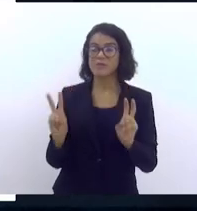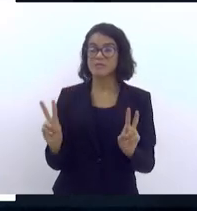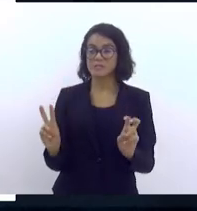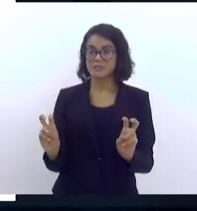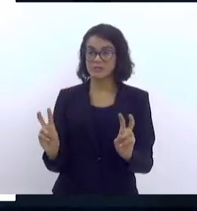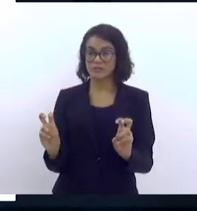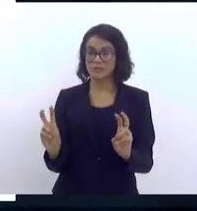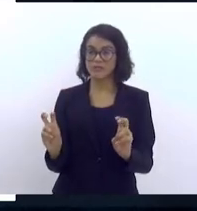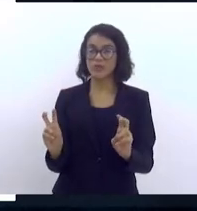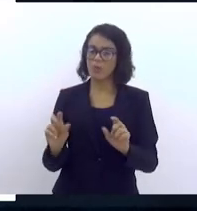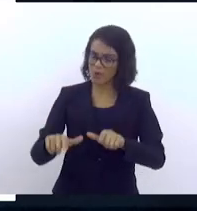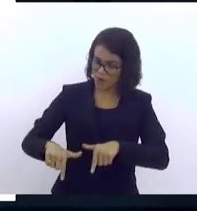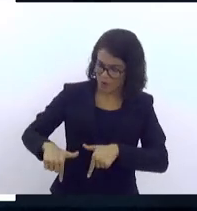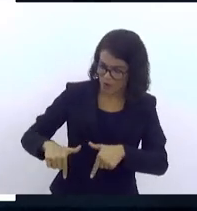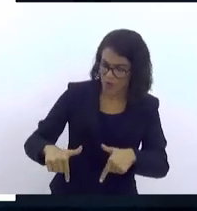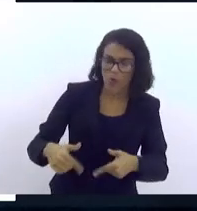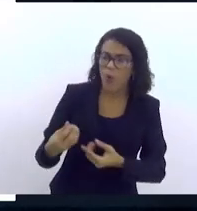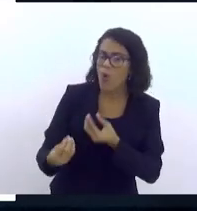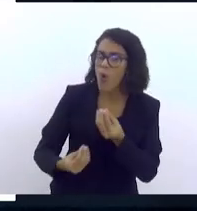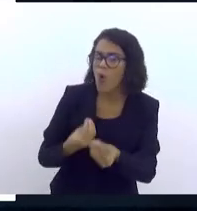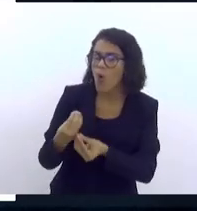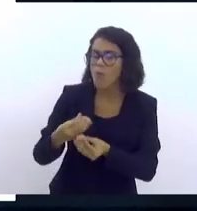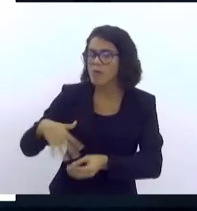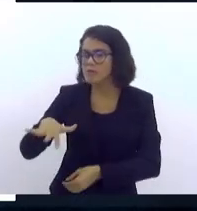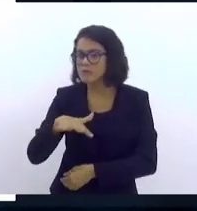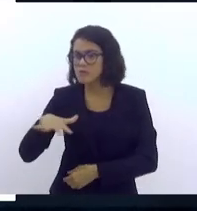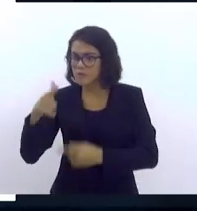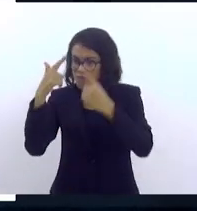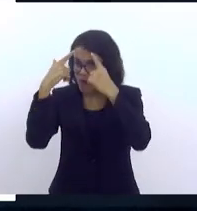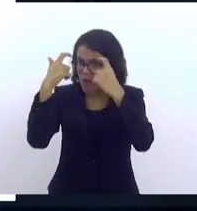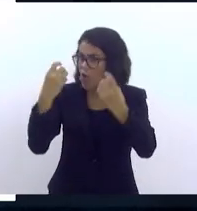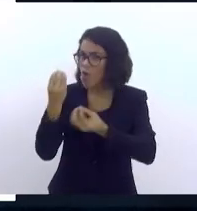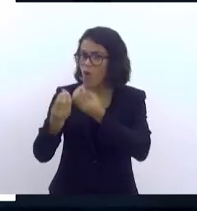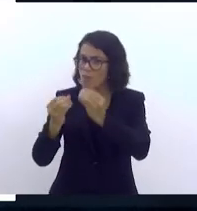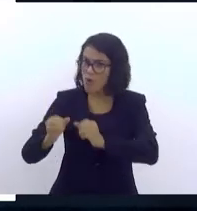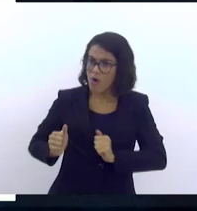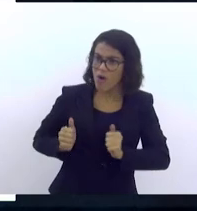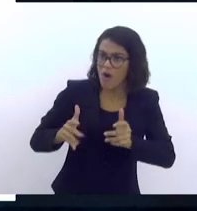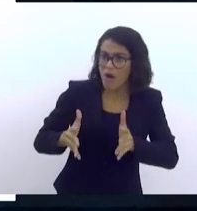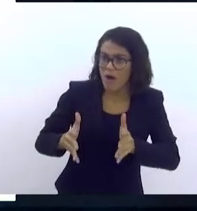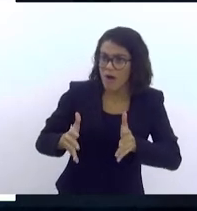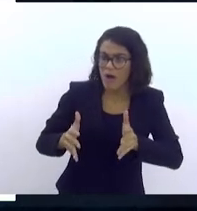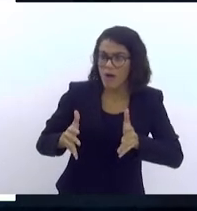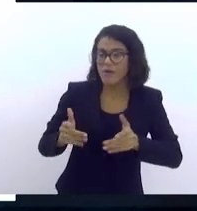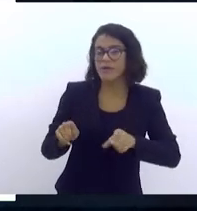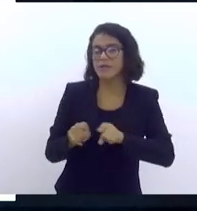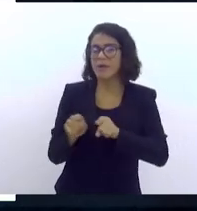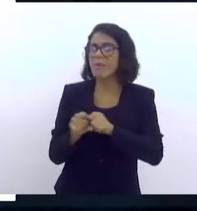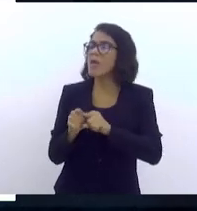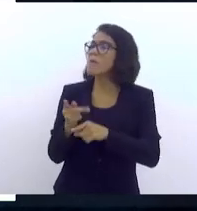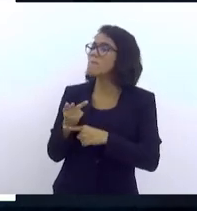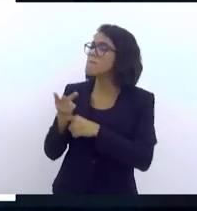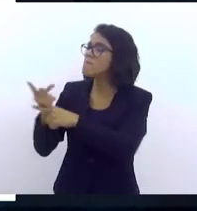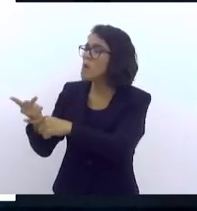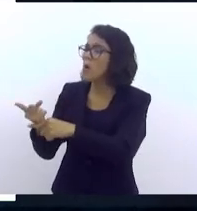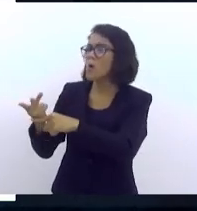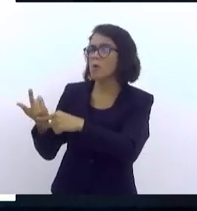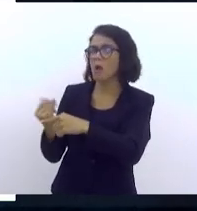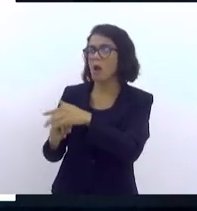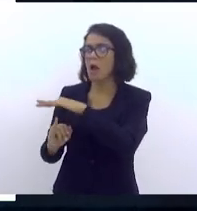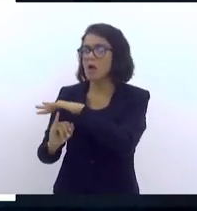como agir em situações de violência ou também Que órgãos podem ser